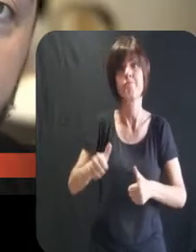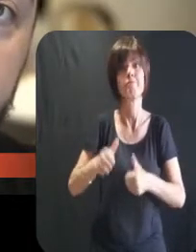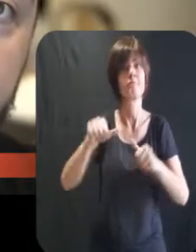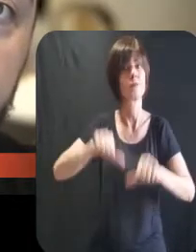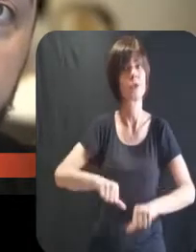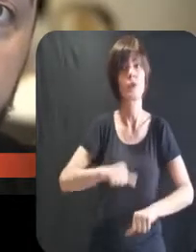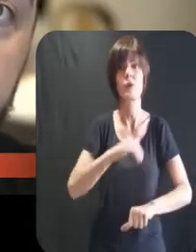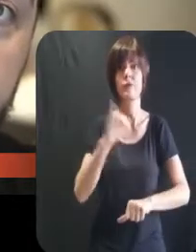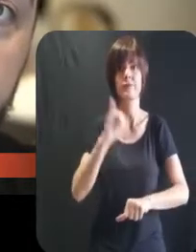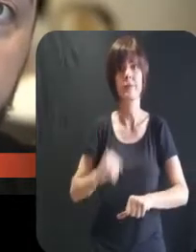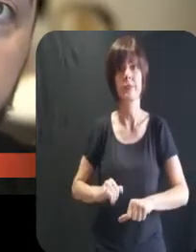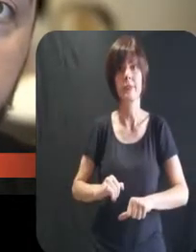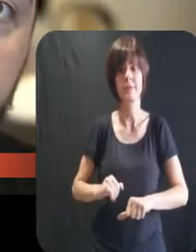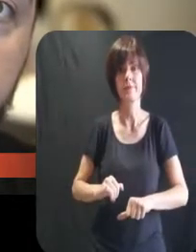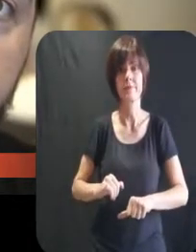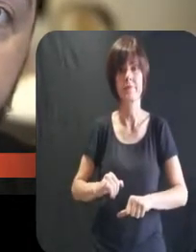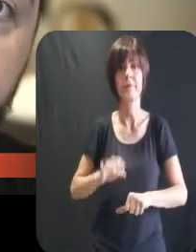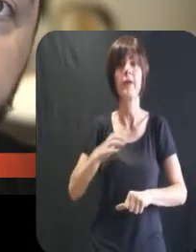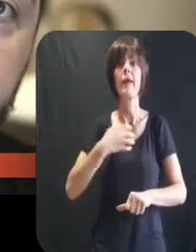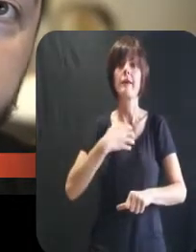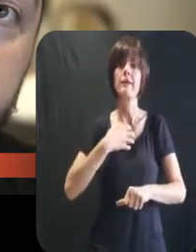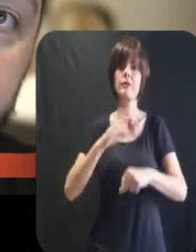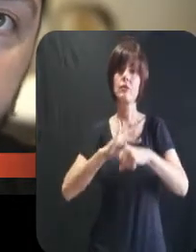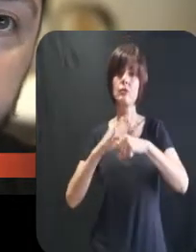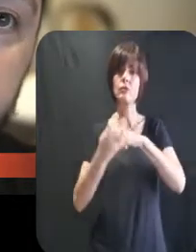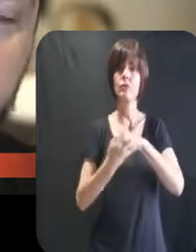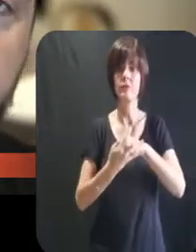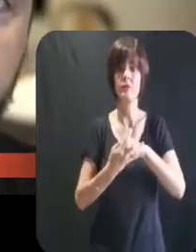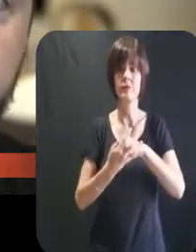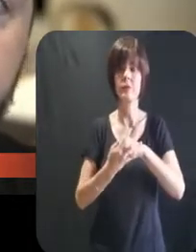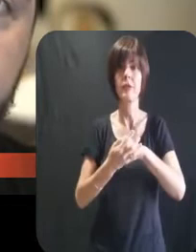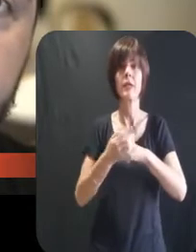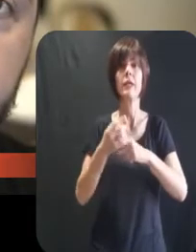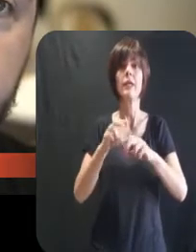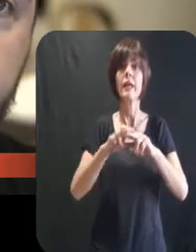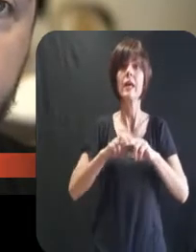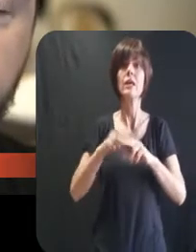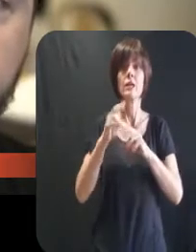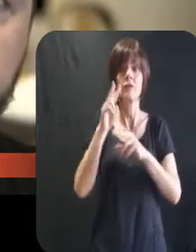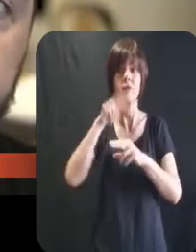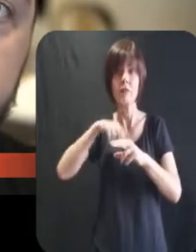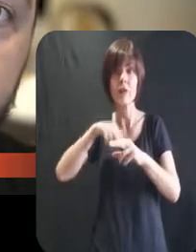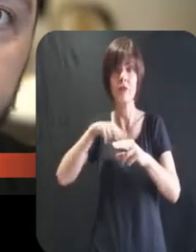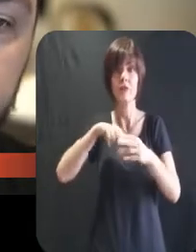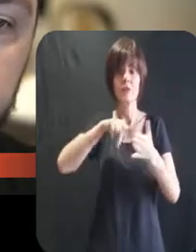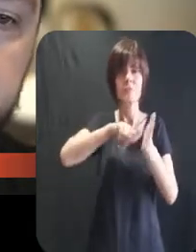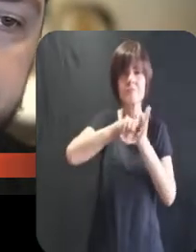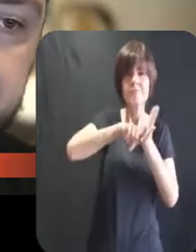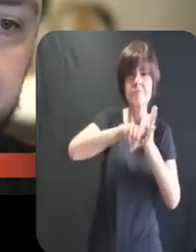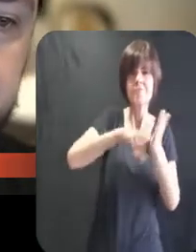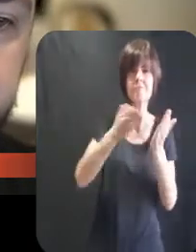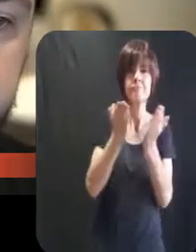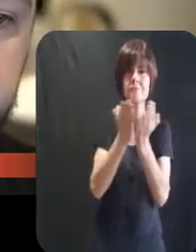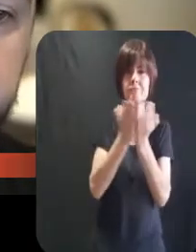como ela acelerou até aqui. É assim que essa doença progride, e é assim que a gente adivinha o que vai acontecer lá na